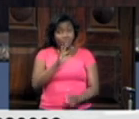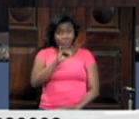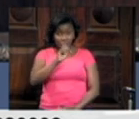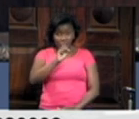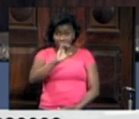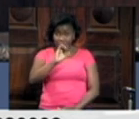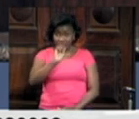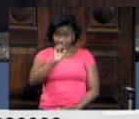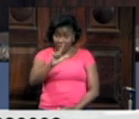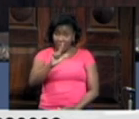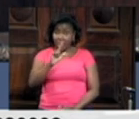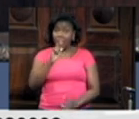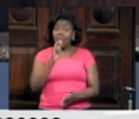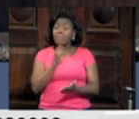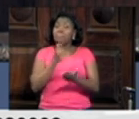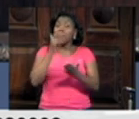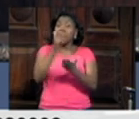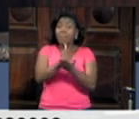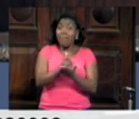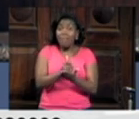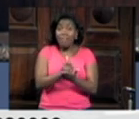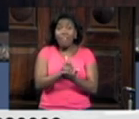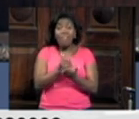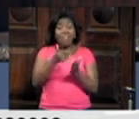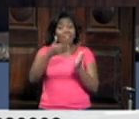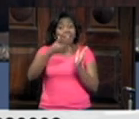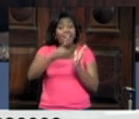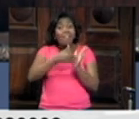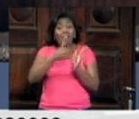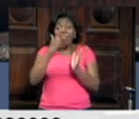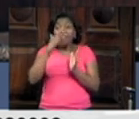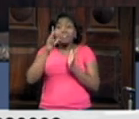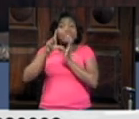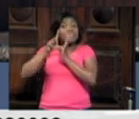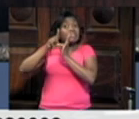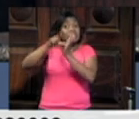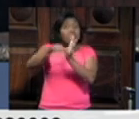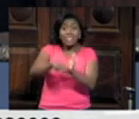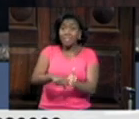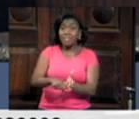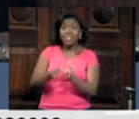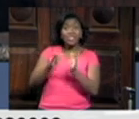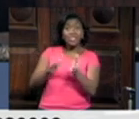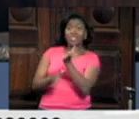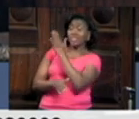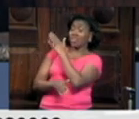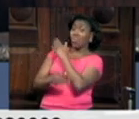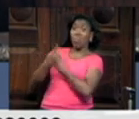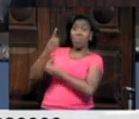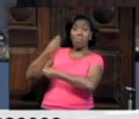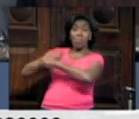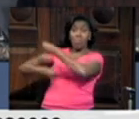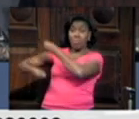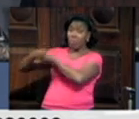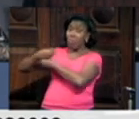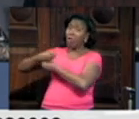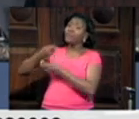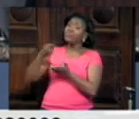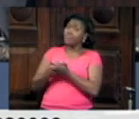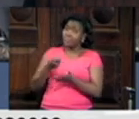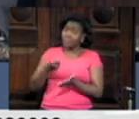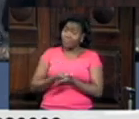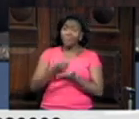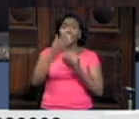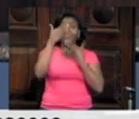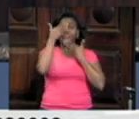e está extemporânea, que eram medidas para serem tomadas há mais de um ano atrás. Muito obrigado,